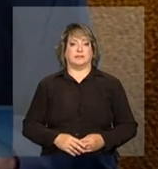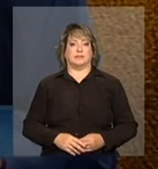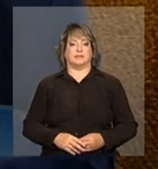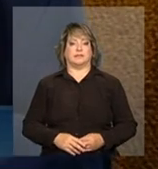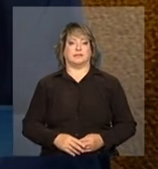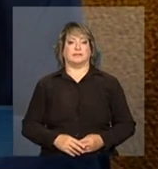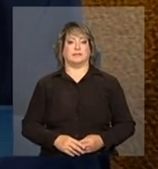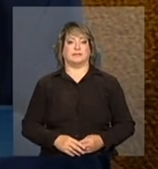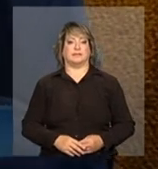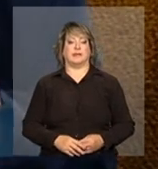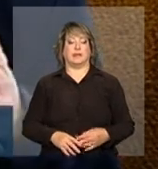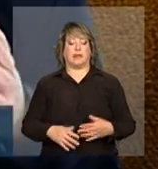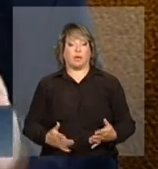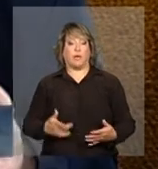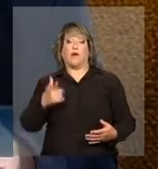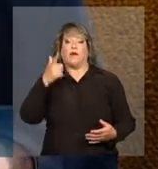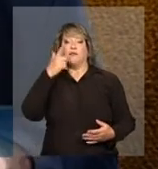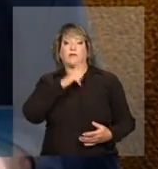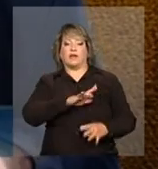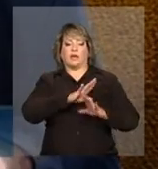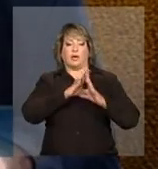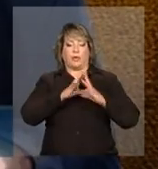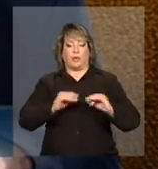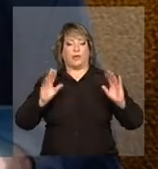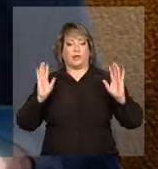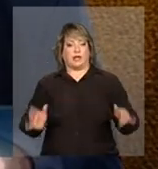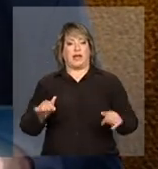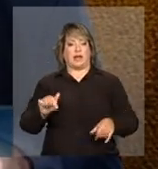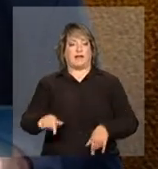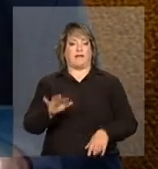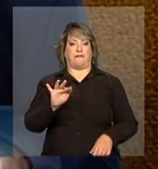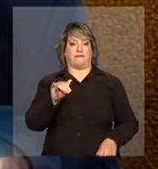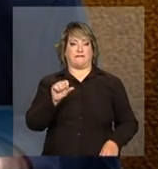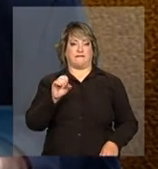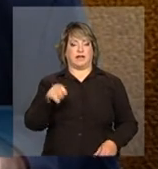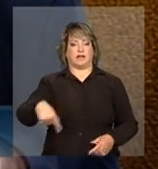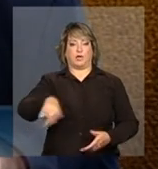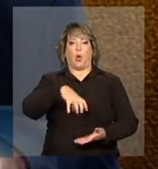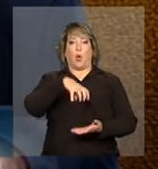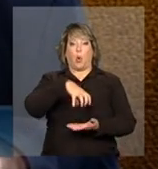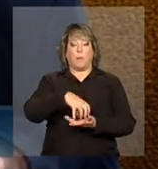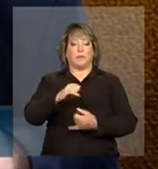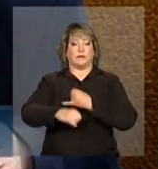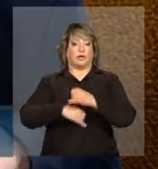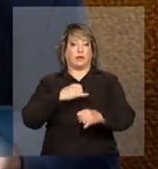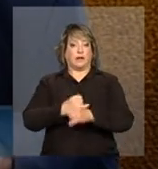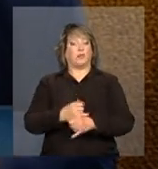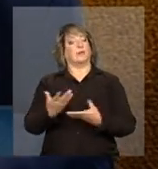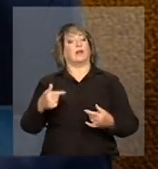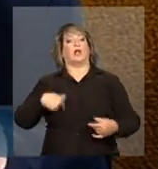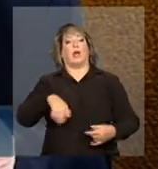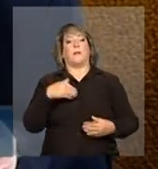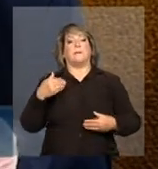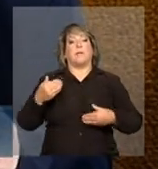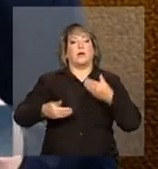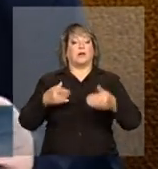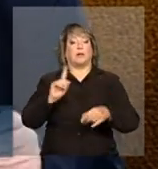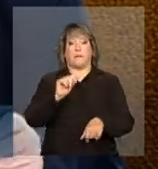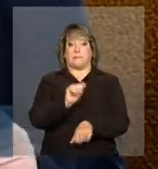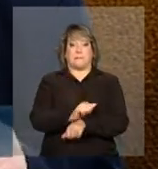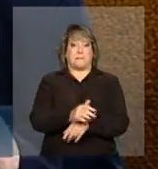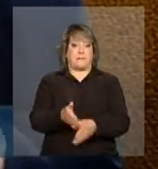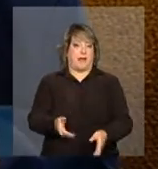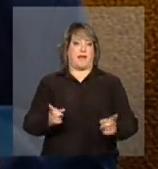Então, vencida esta fase do grupo virtual, né, o nosso processo ele não para por